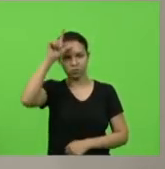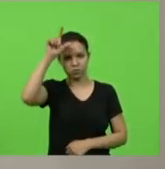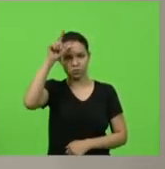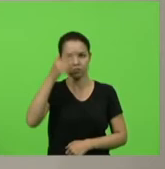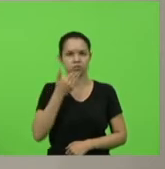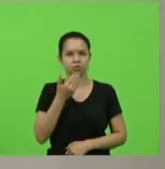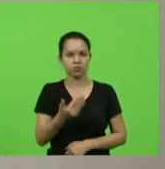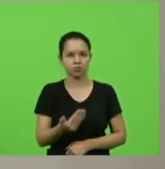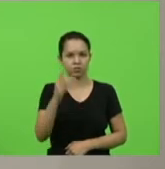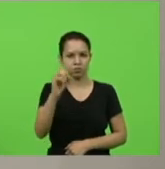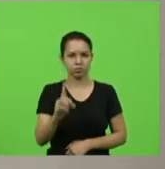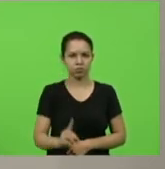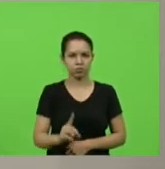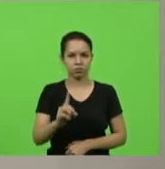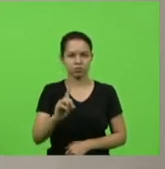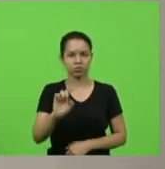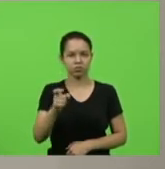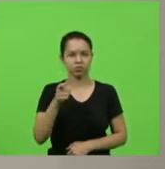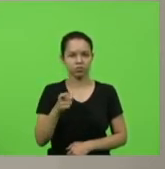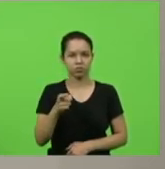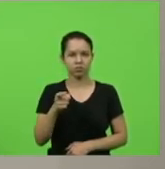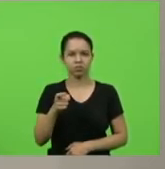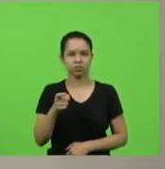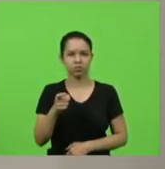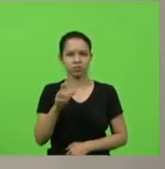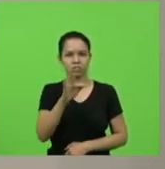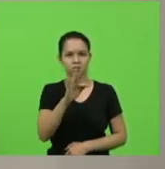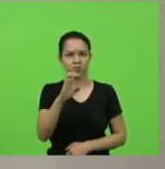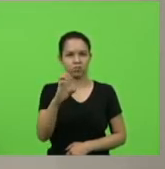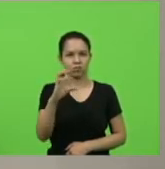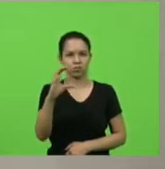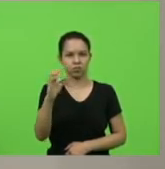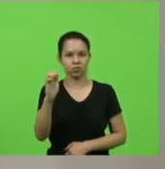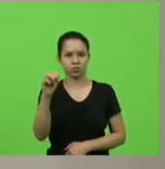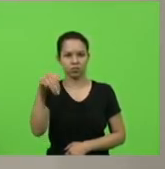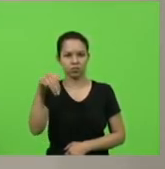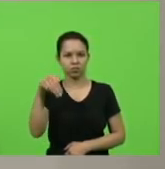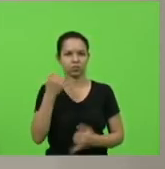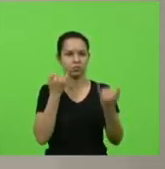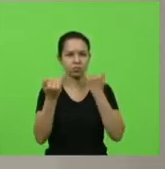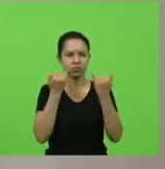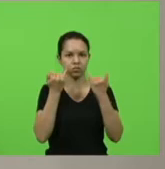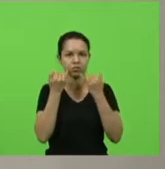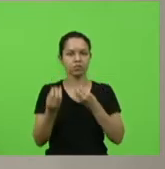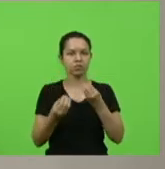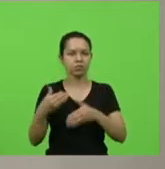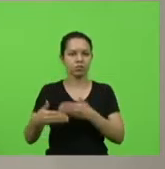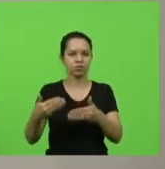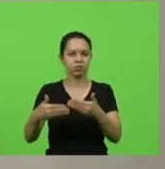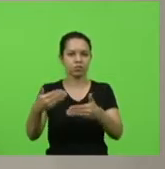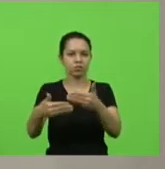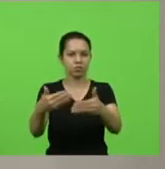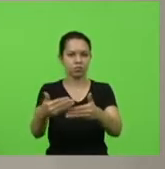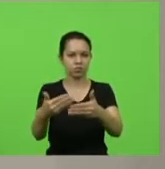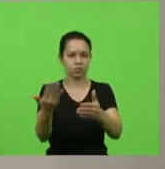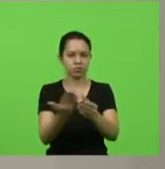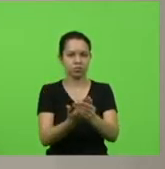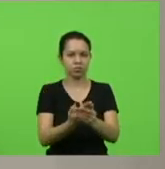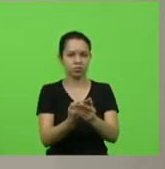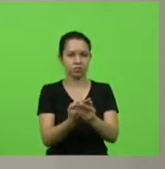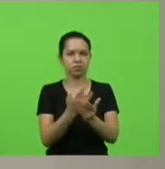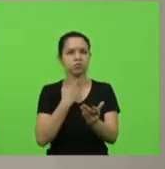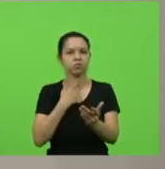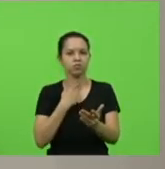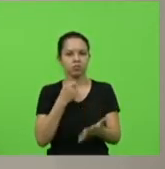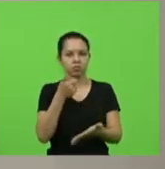solicitando à diretora executiva da FECAM informações acerca do andamento do processo de intenção de compra que permite que